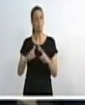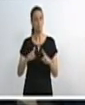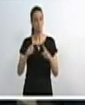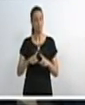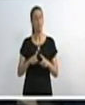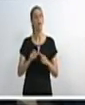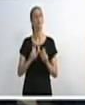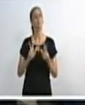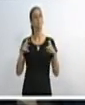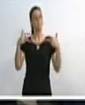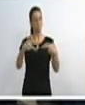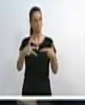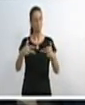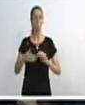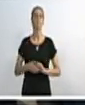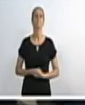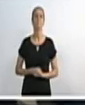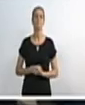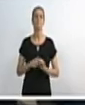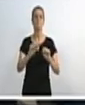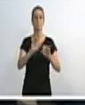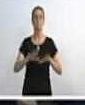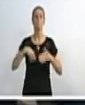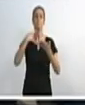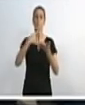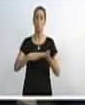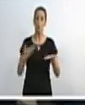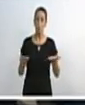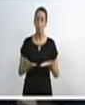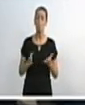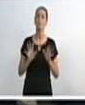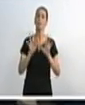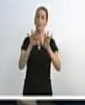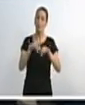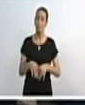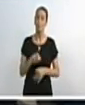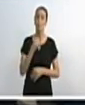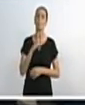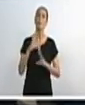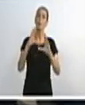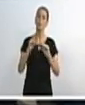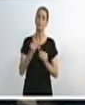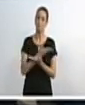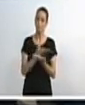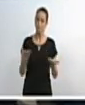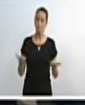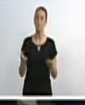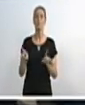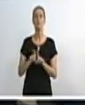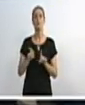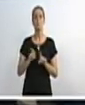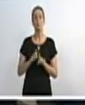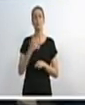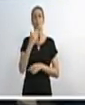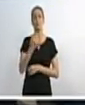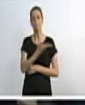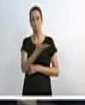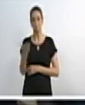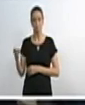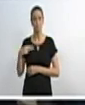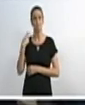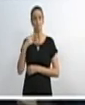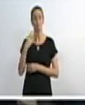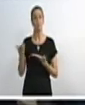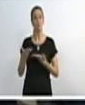plenário. Nessa sessão ordinária seria isso. Muito boa noite a todos e já convoco os senhores vereadores, então, para